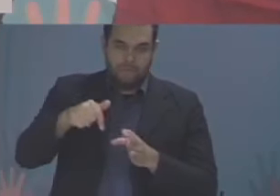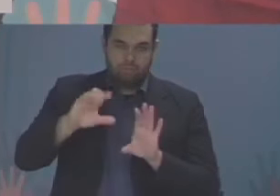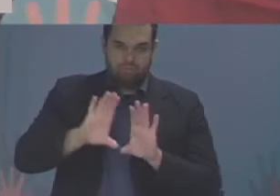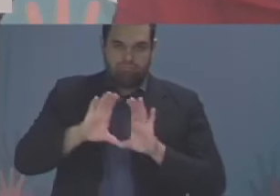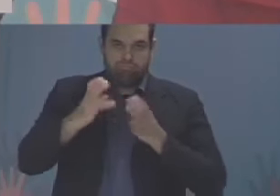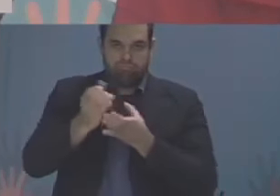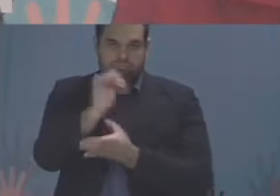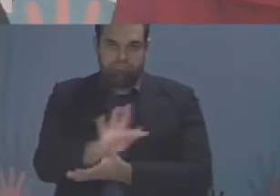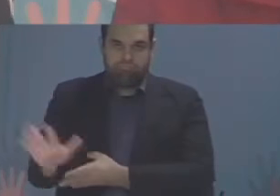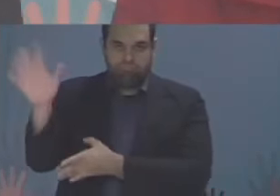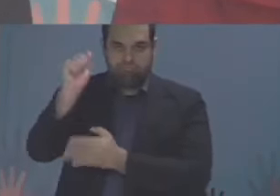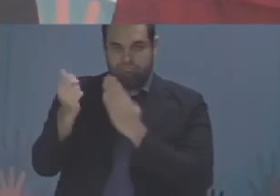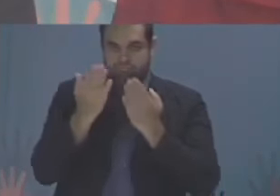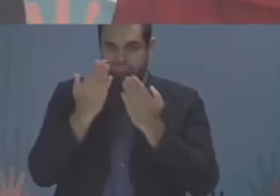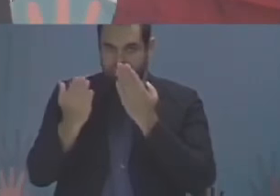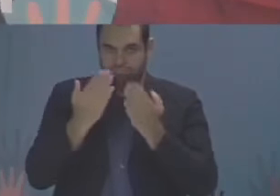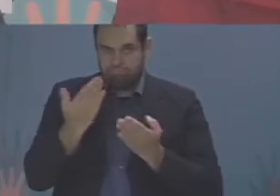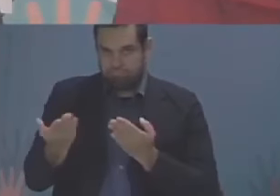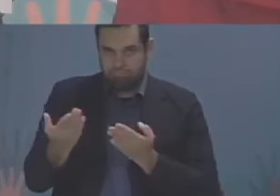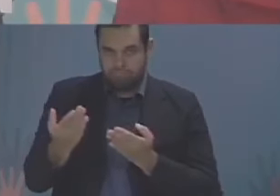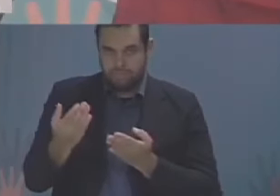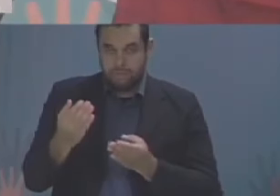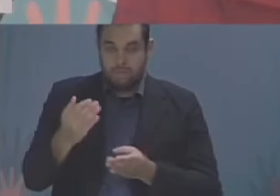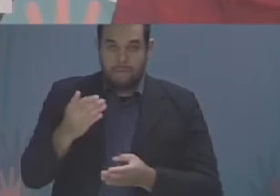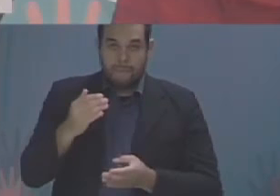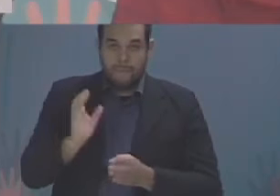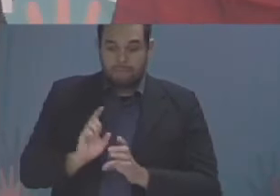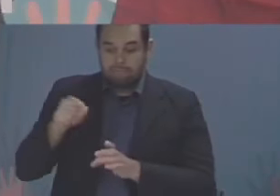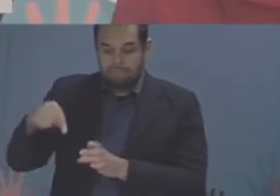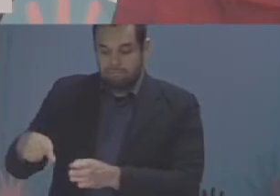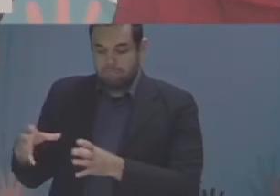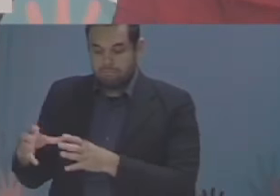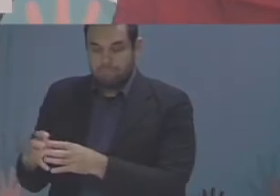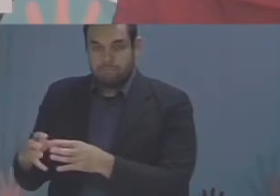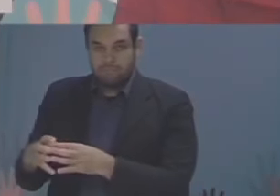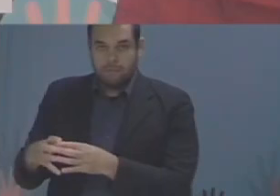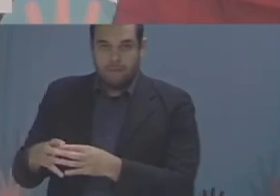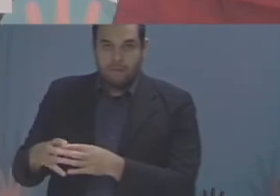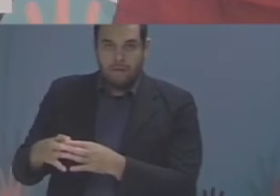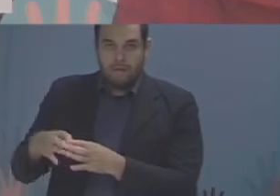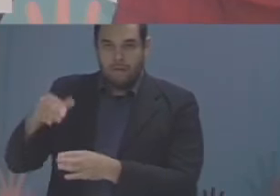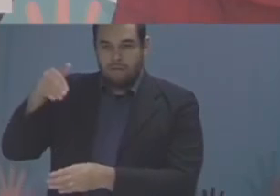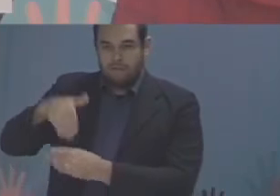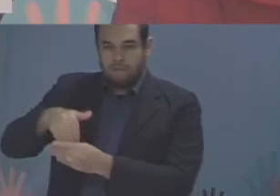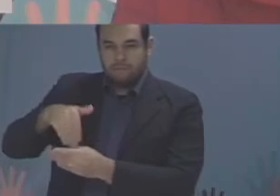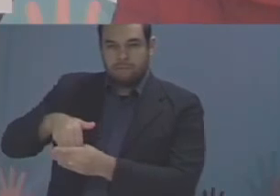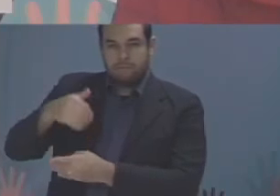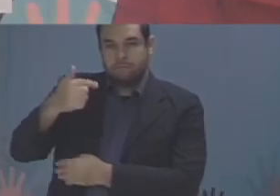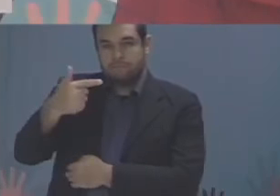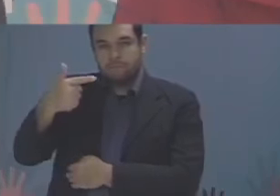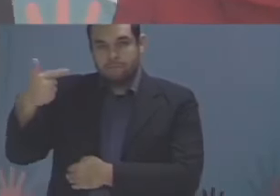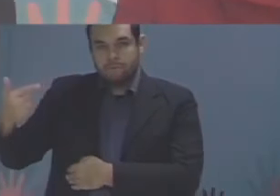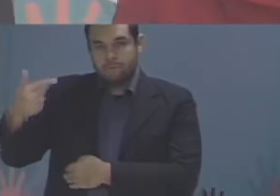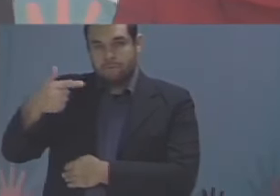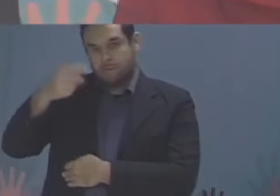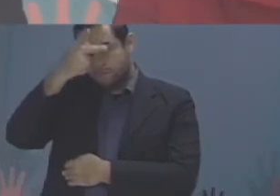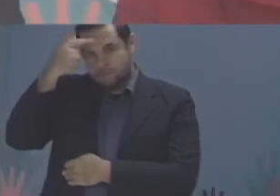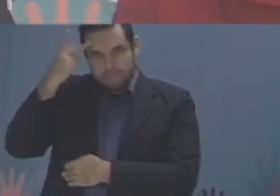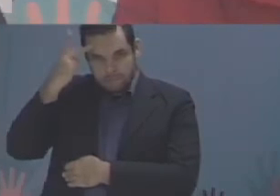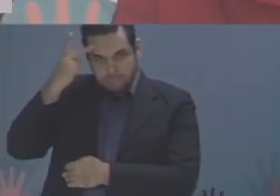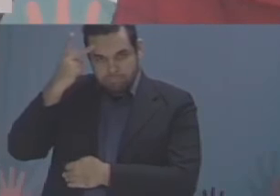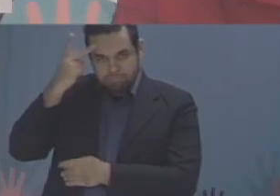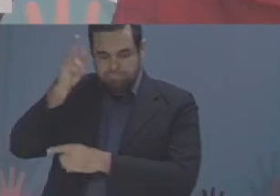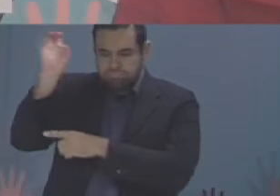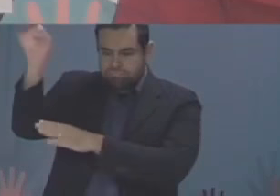Psicologia. A chapa para o CFP é composta de 22 psicólogas e psicólogos de 15